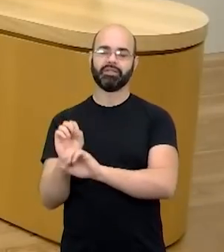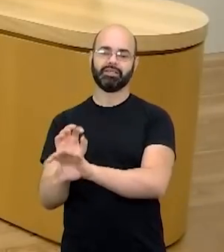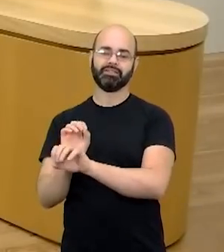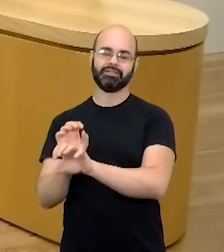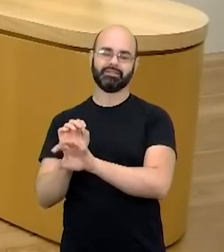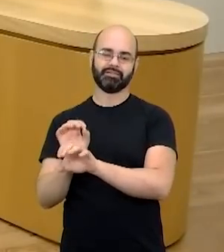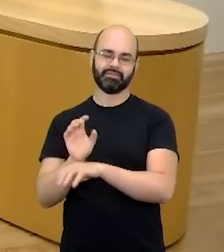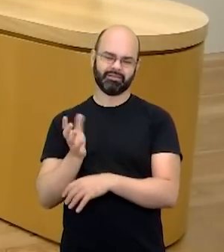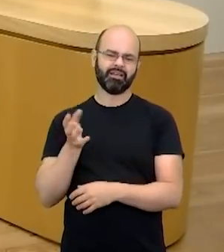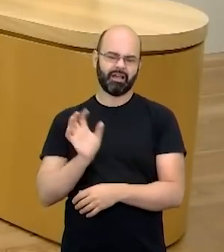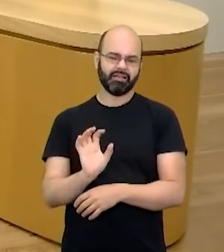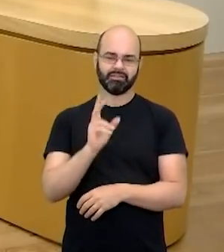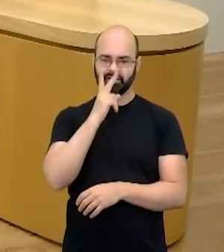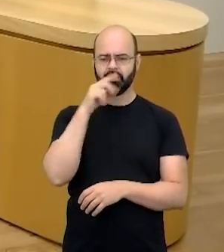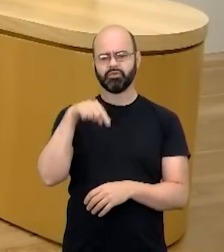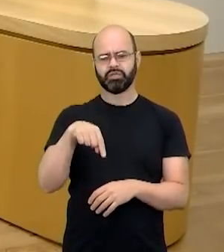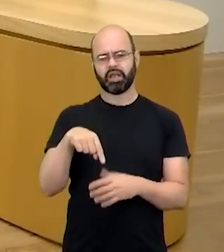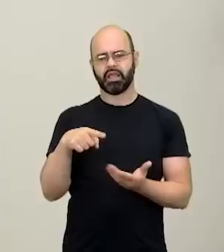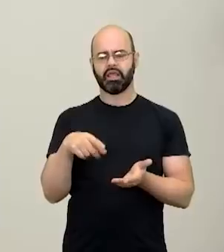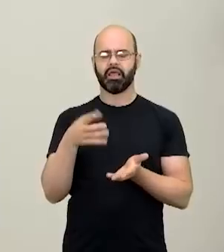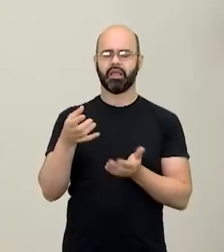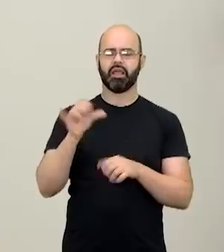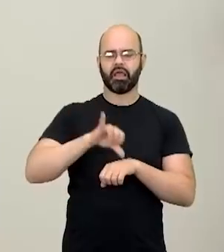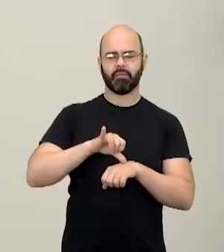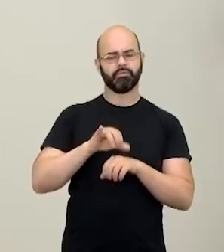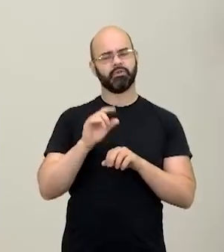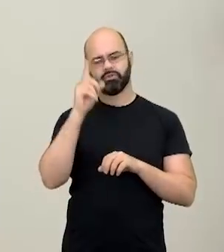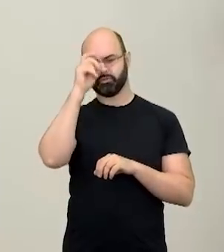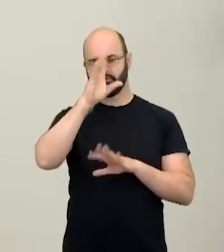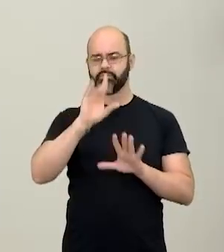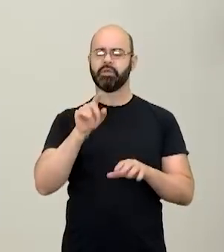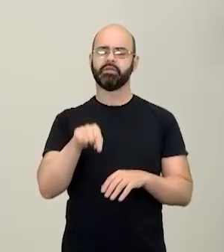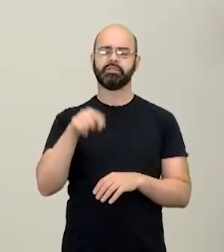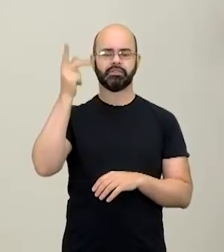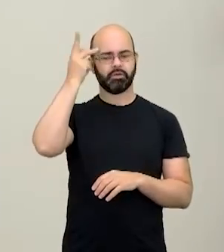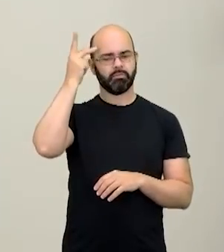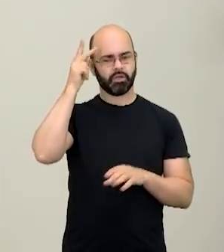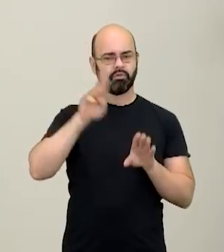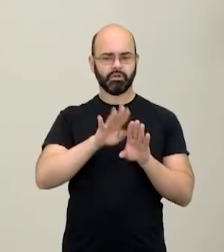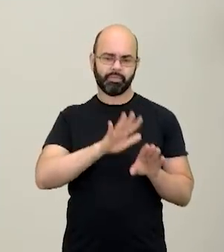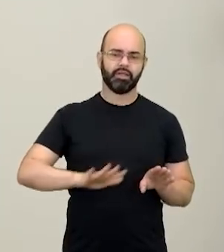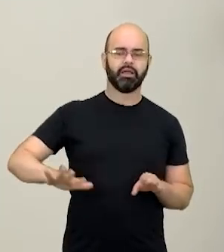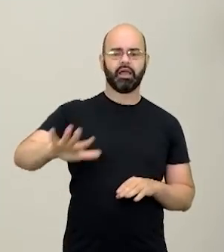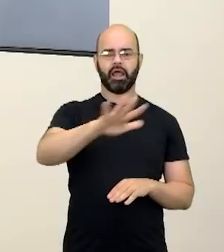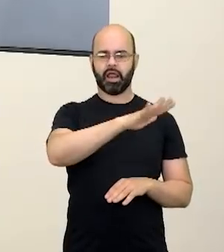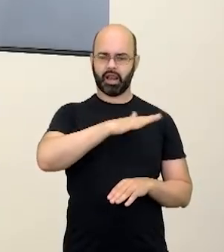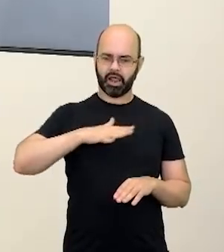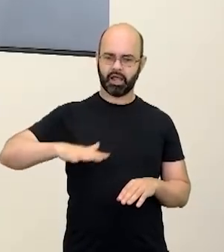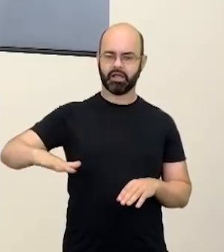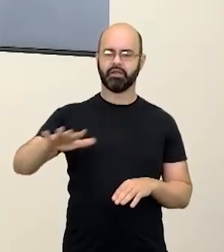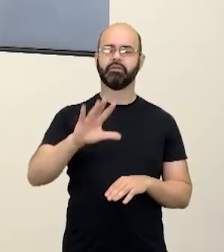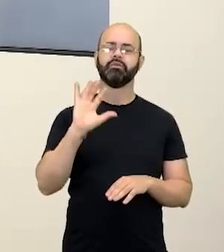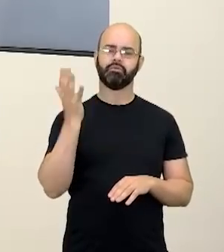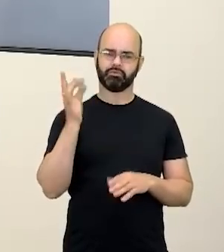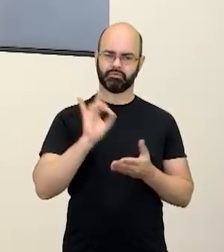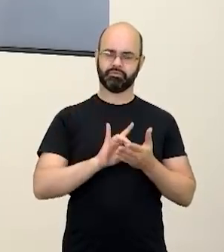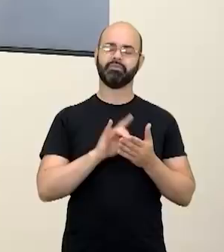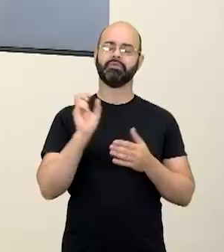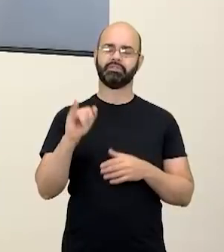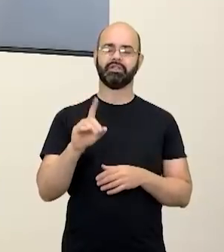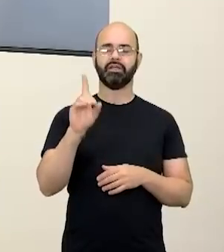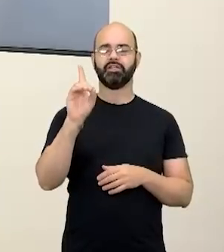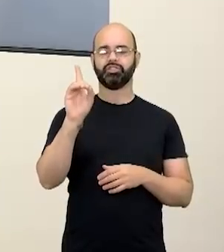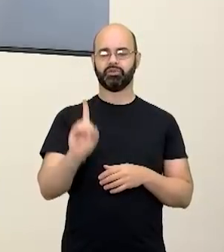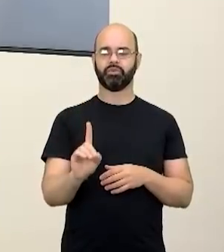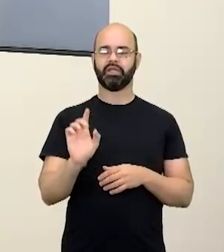capital é mais, talvez mais difícil, mas quem está nessa grande São Paulo também, né? Porque é curioso isso. Tem diretorias de ensino que abrangem,